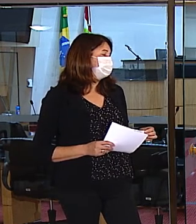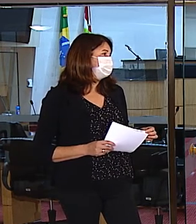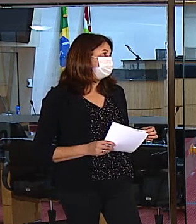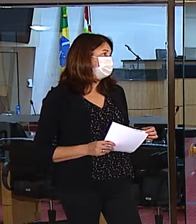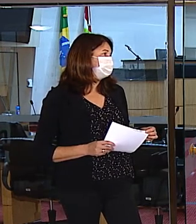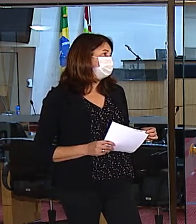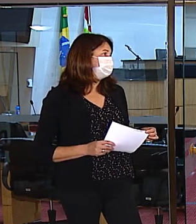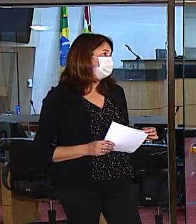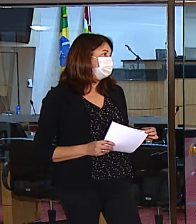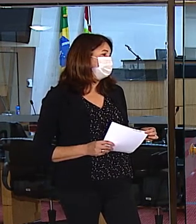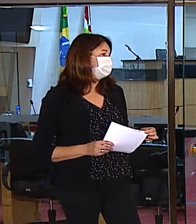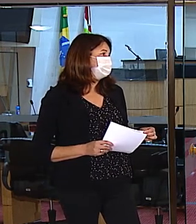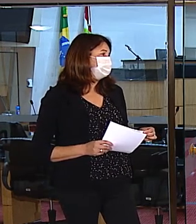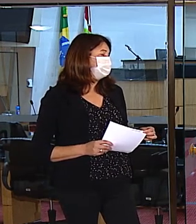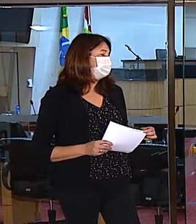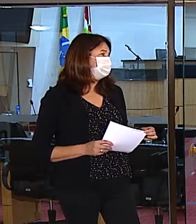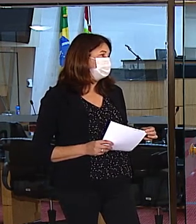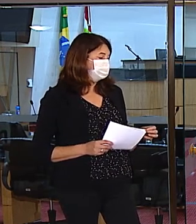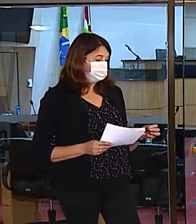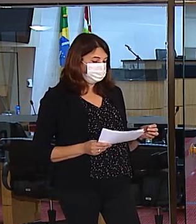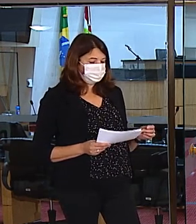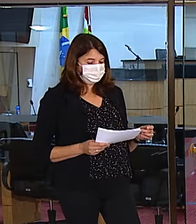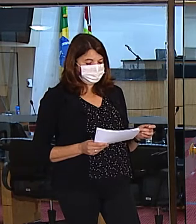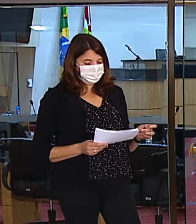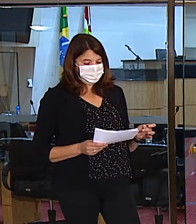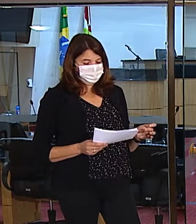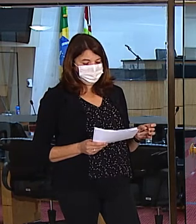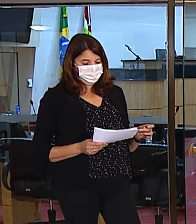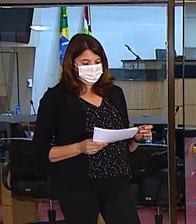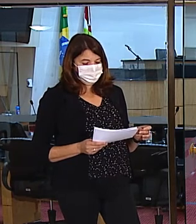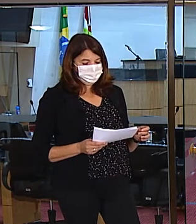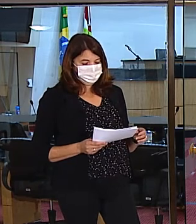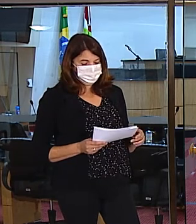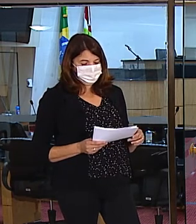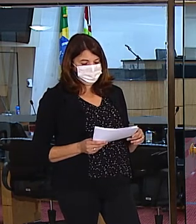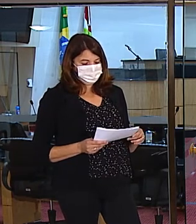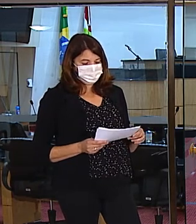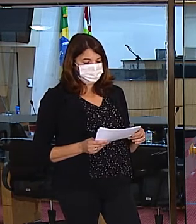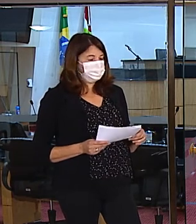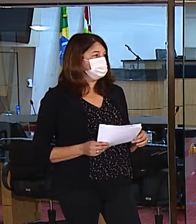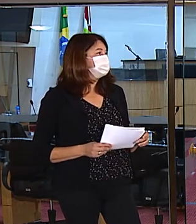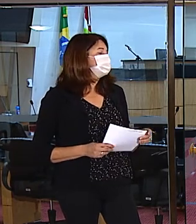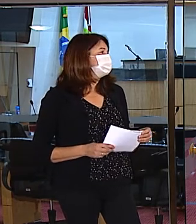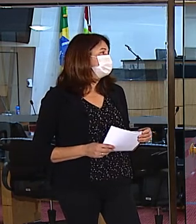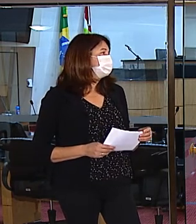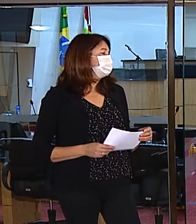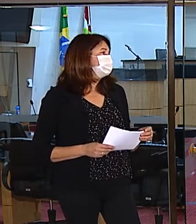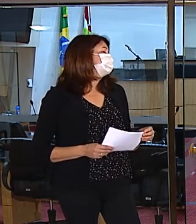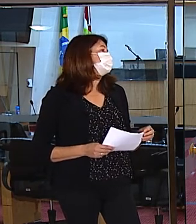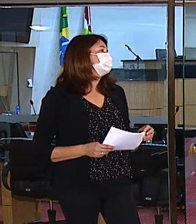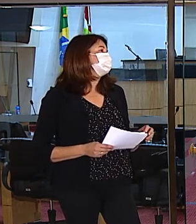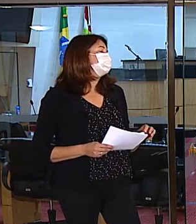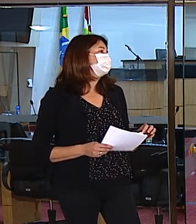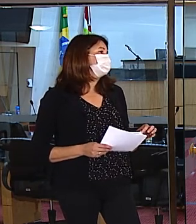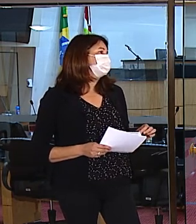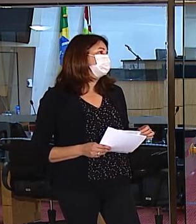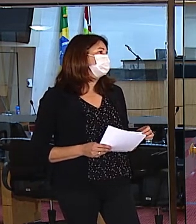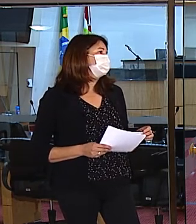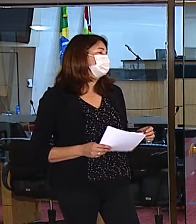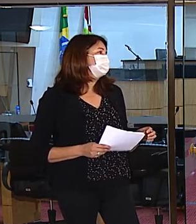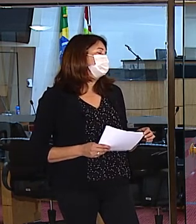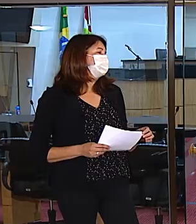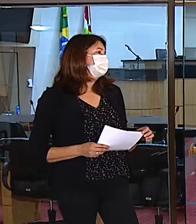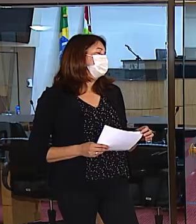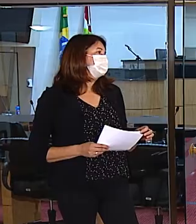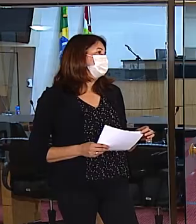por exemplo, né? Sim. Que está se arrastando por muito tempo. Tem essa questão também de dar uma celeridade e garantir que essas obras, sim, sejam concluídas,